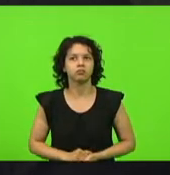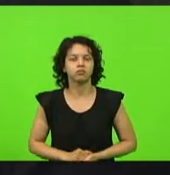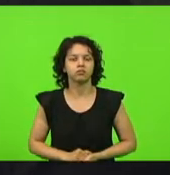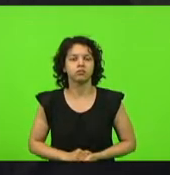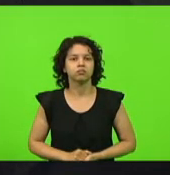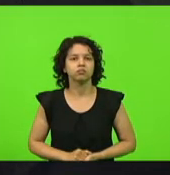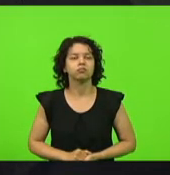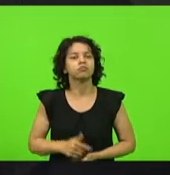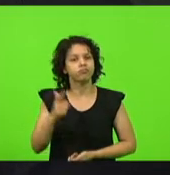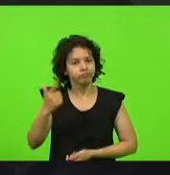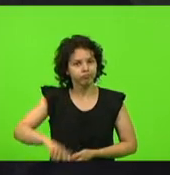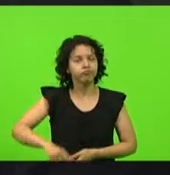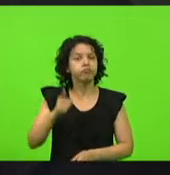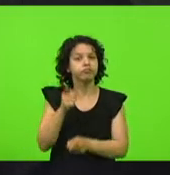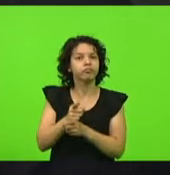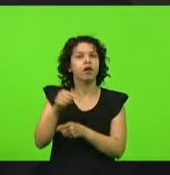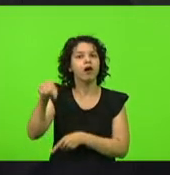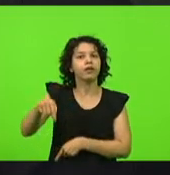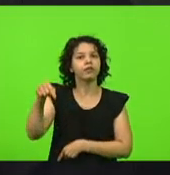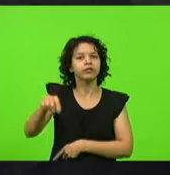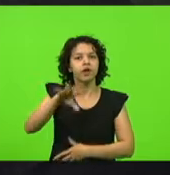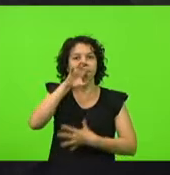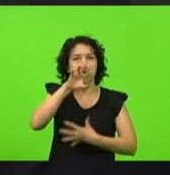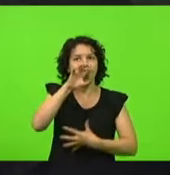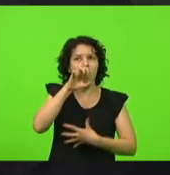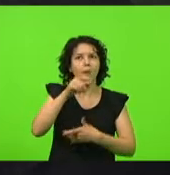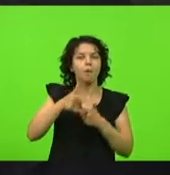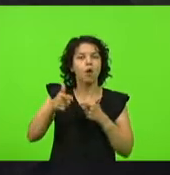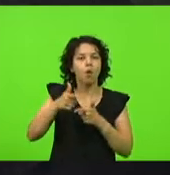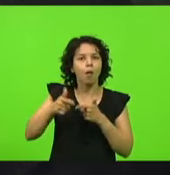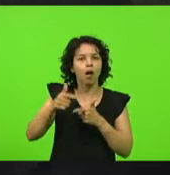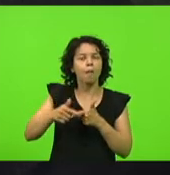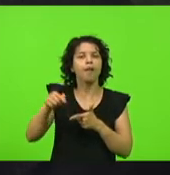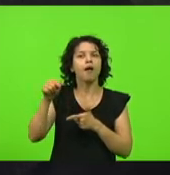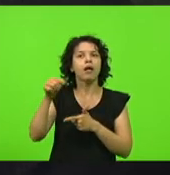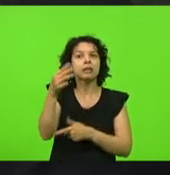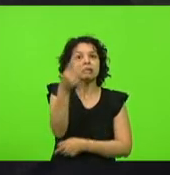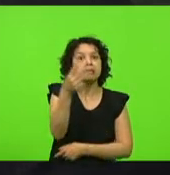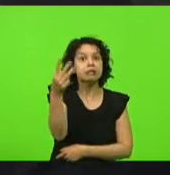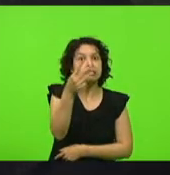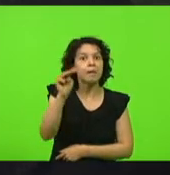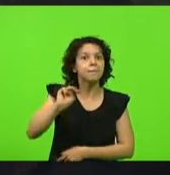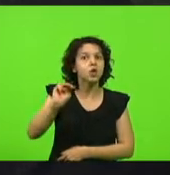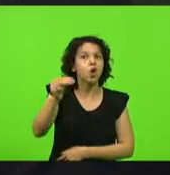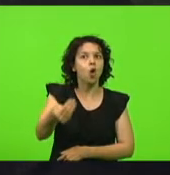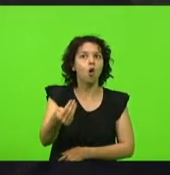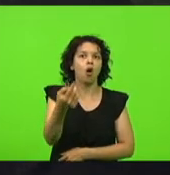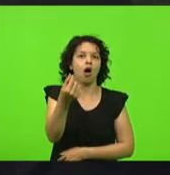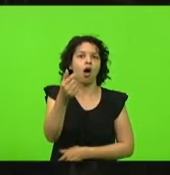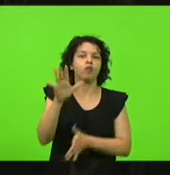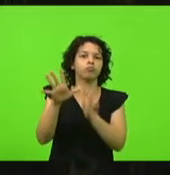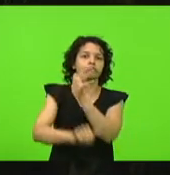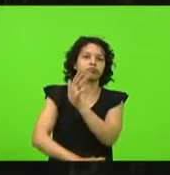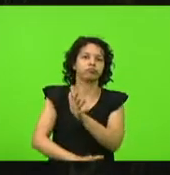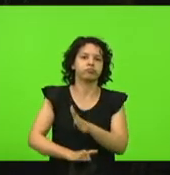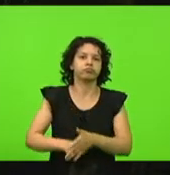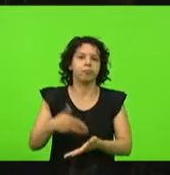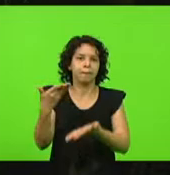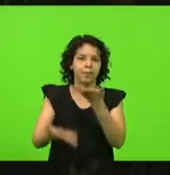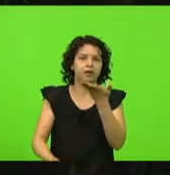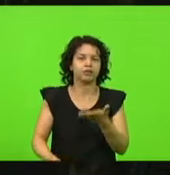Os respiradores, tão conhecidos por nós, deputado Kennedy Nunes, 33 milhões de reais. Vamos para a próxima